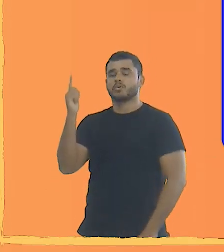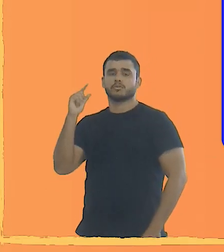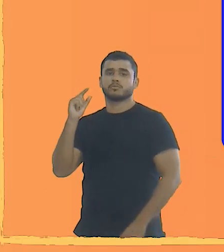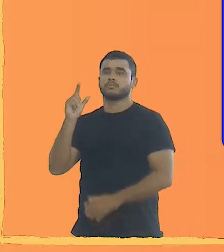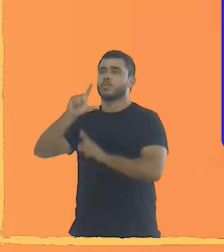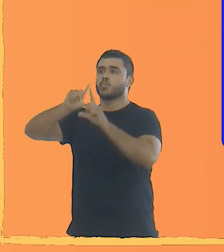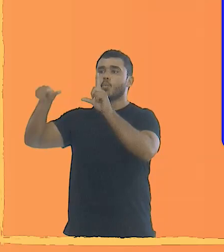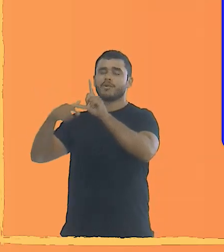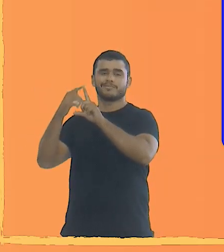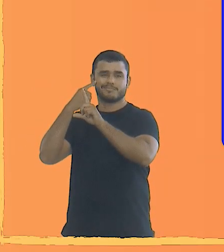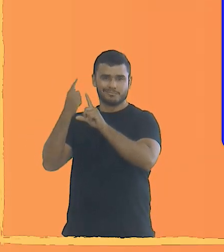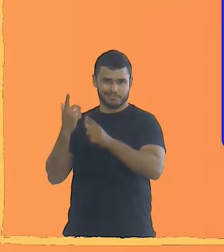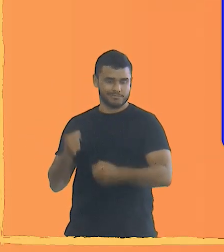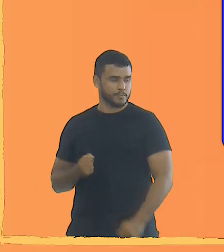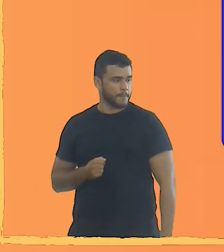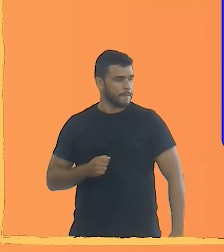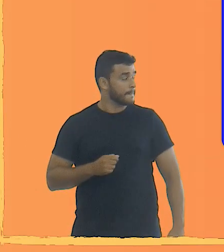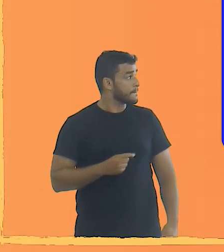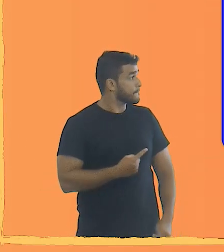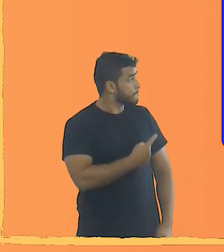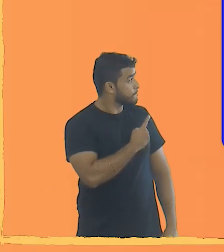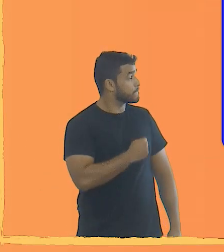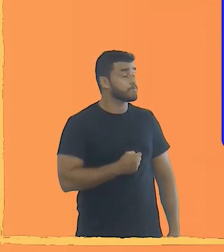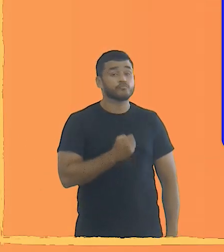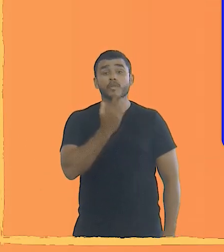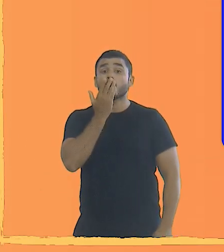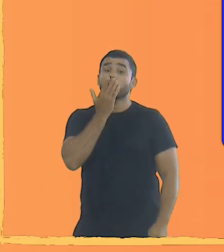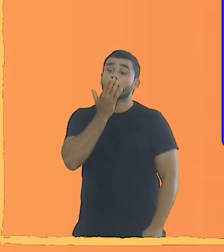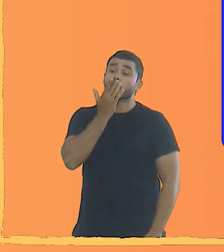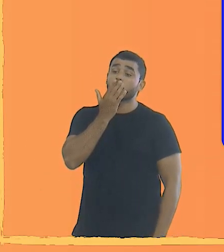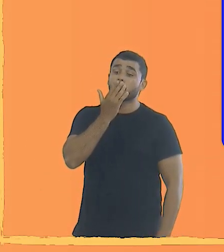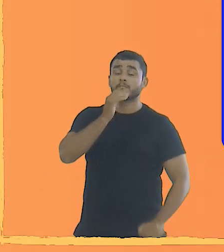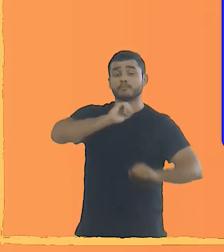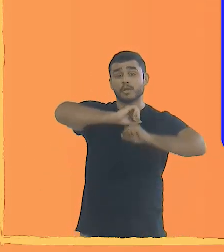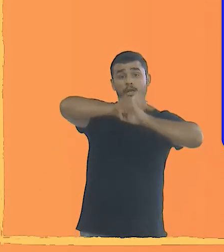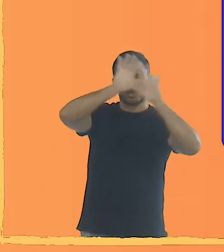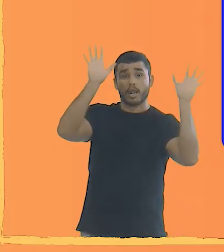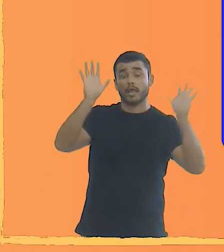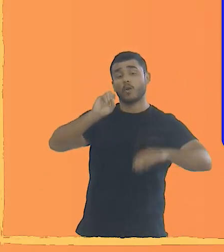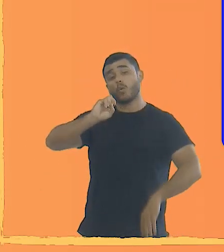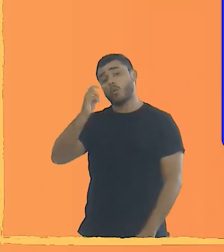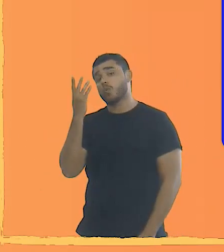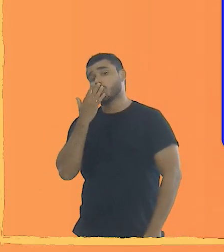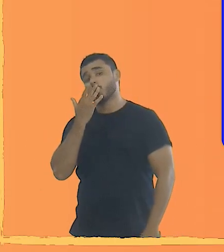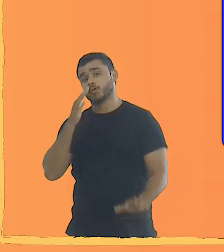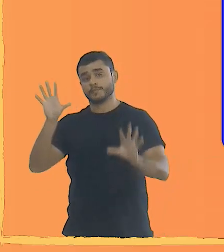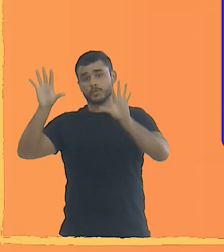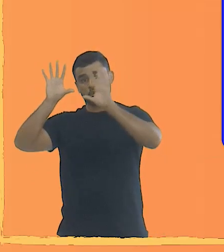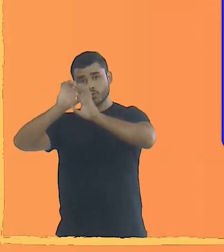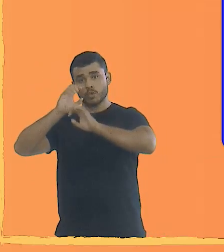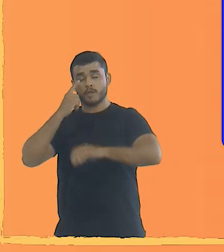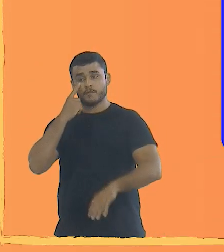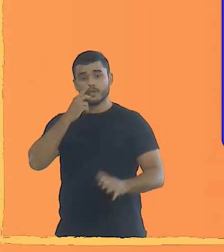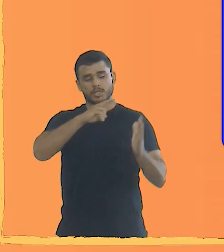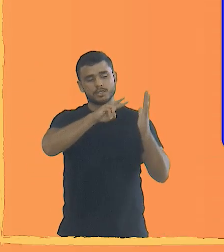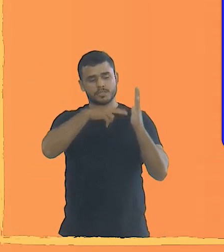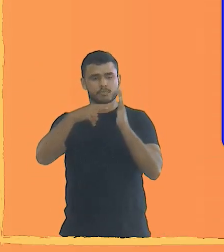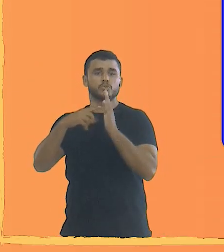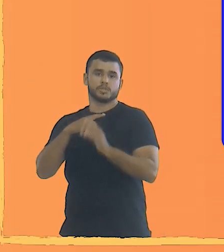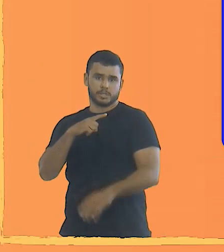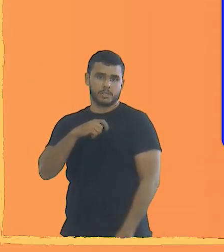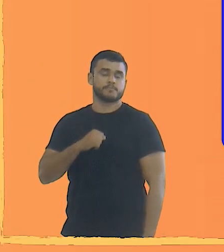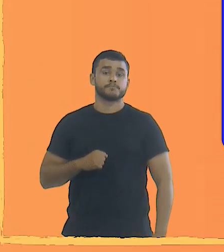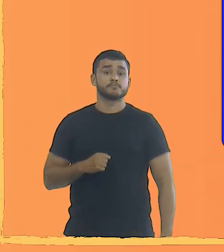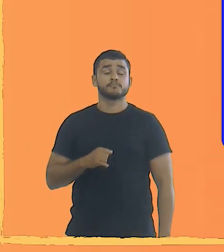símbolos que identificam cores, significando se elas são claras ou escuras. De acordo com o texto, quantas